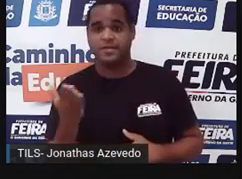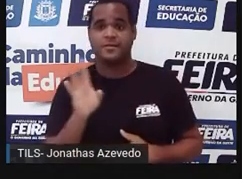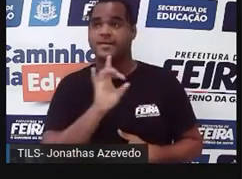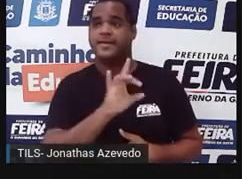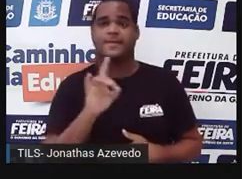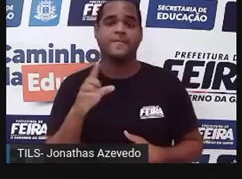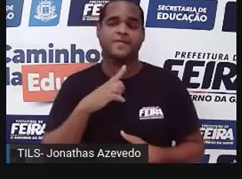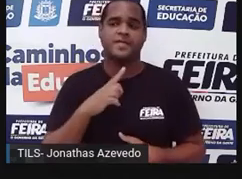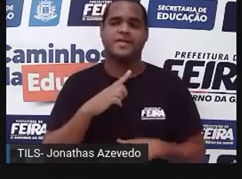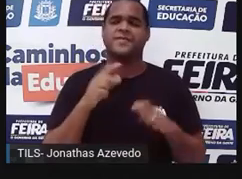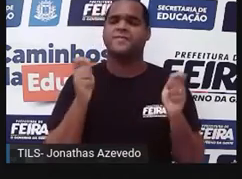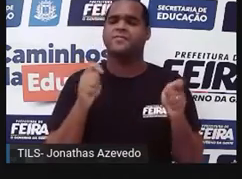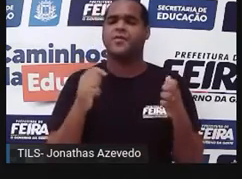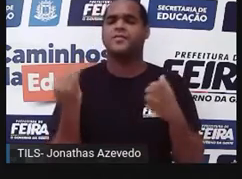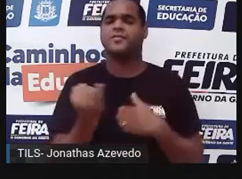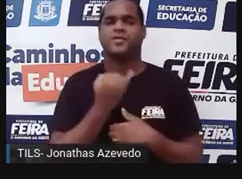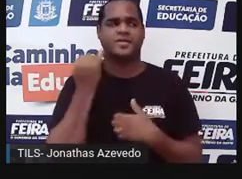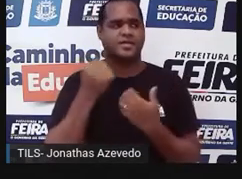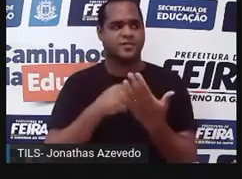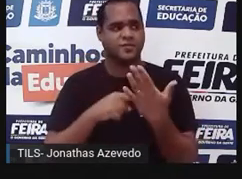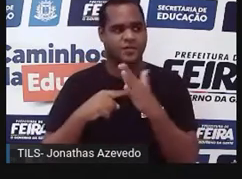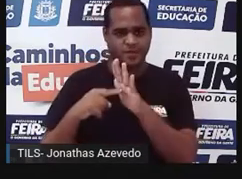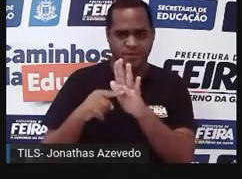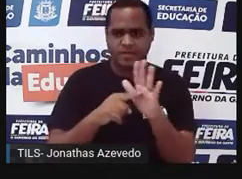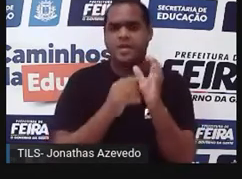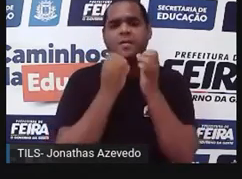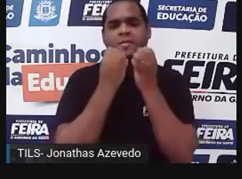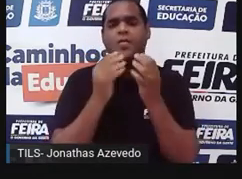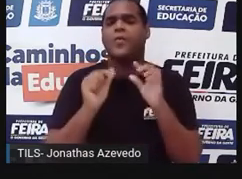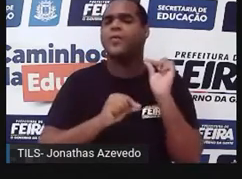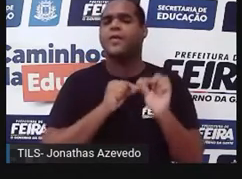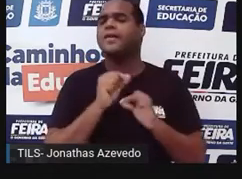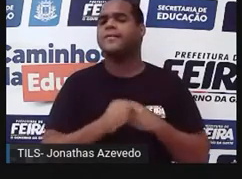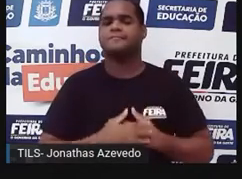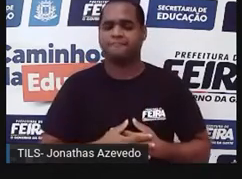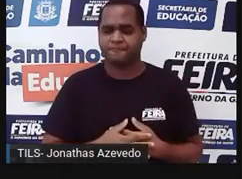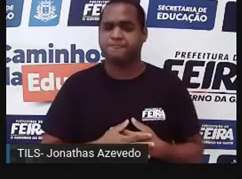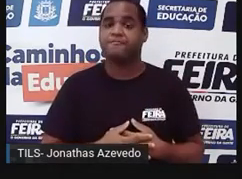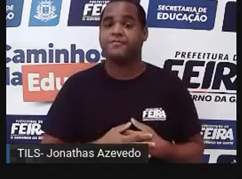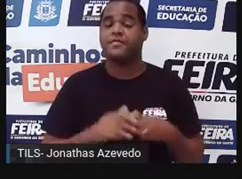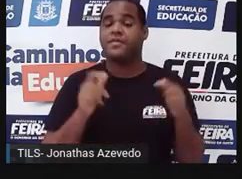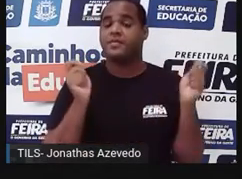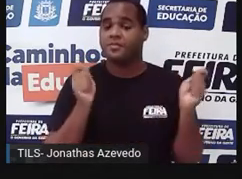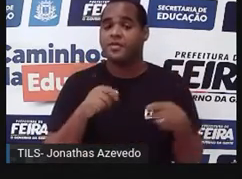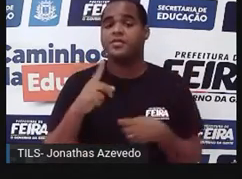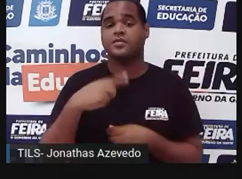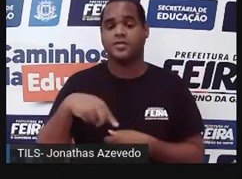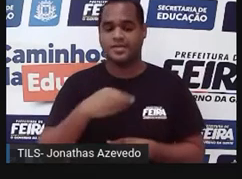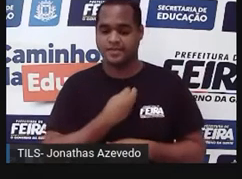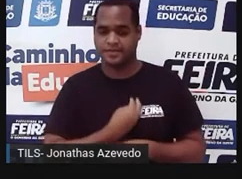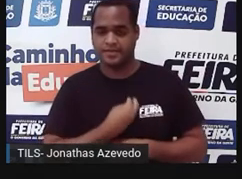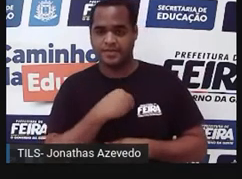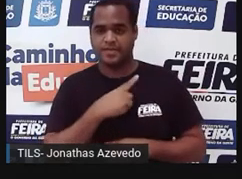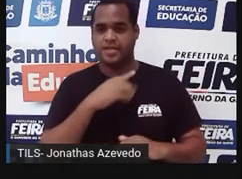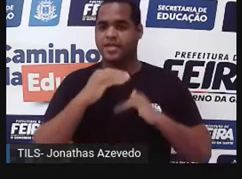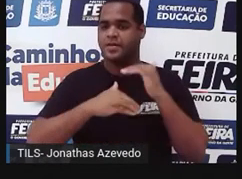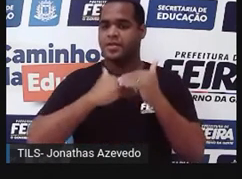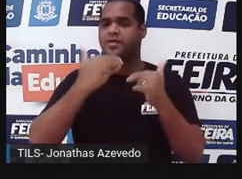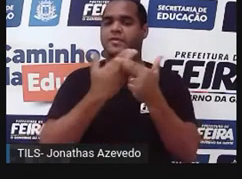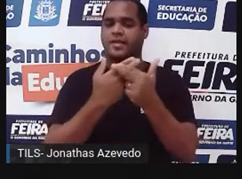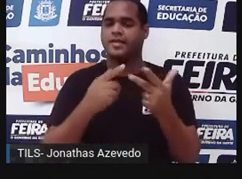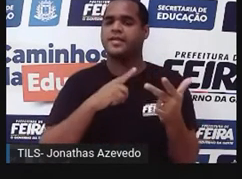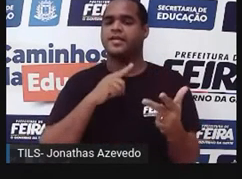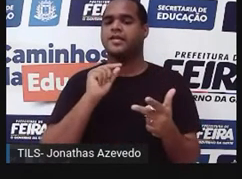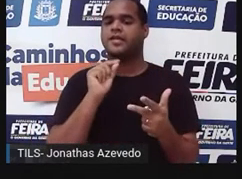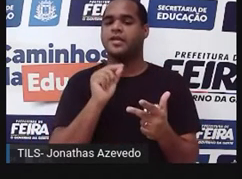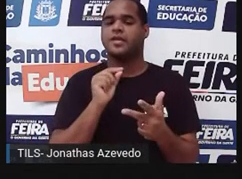né? Por que que isso é bom para mim? Por que que isso é bom para o ser humano? Isso é bom para a gente porque é esse processo de polinização que